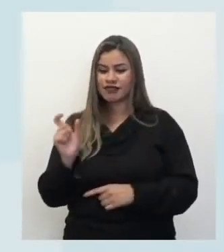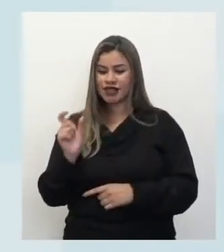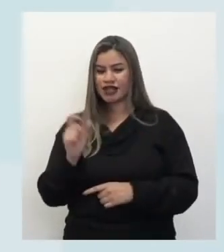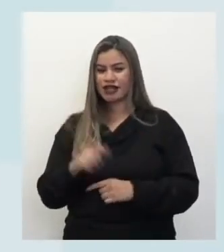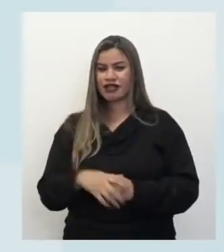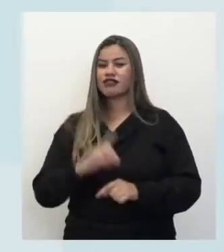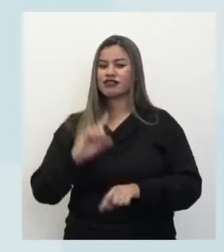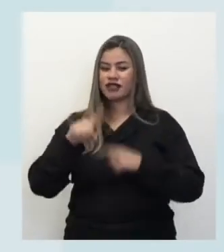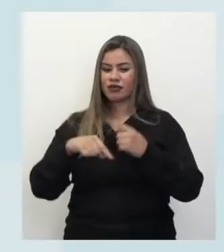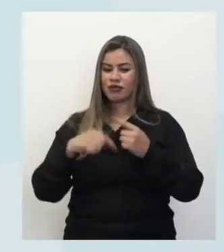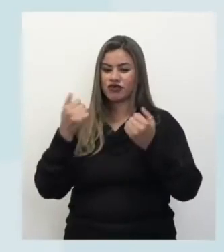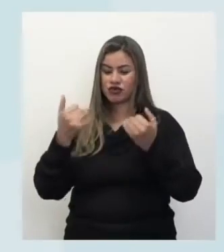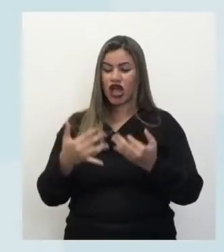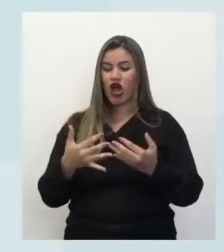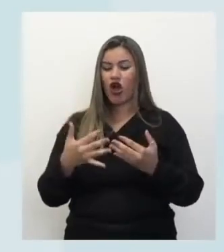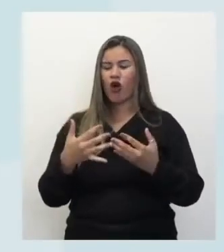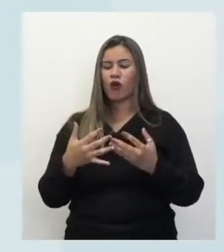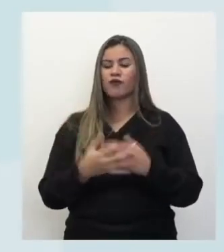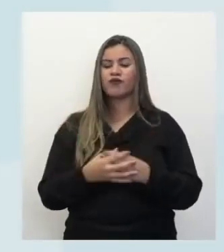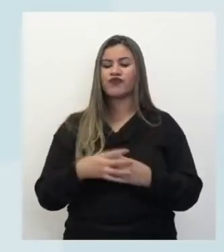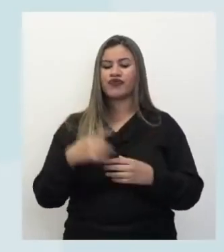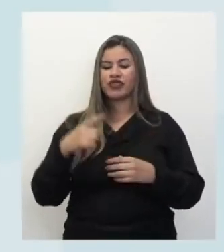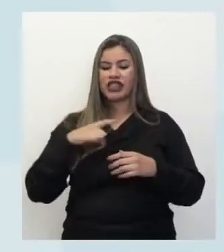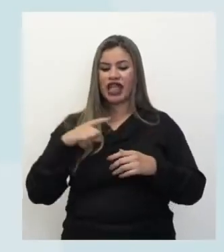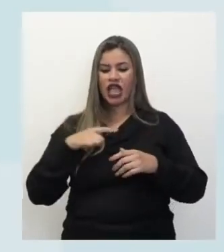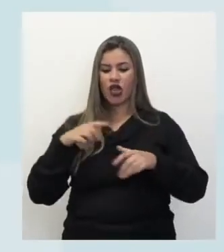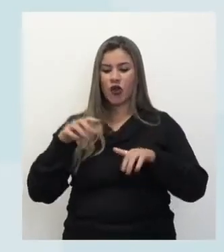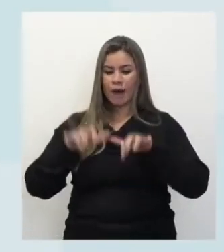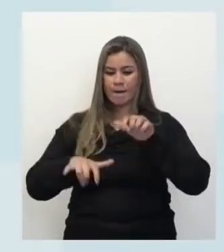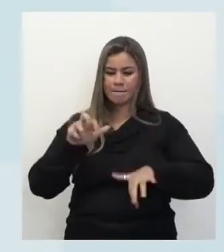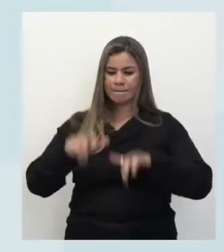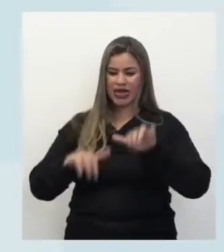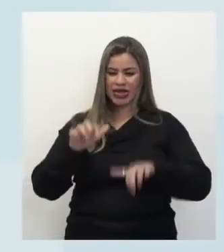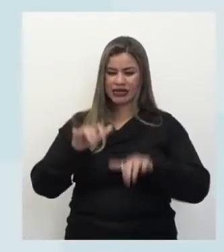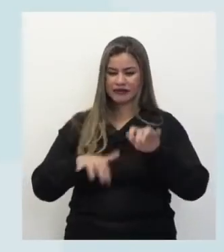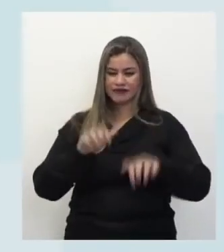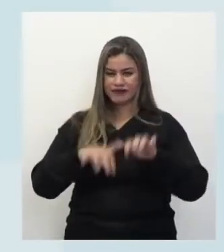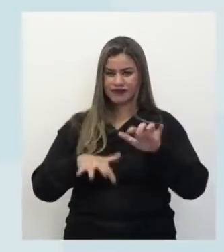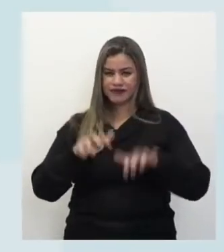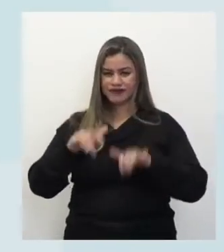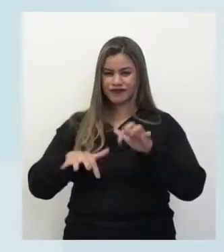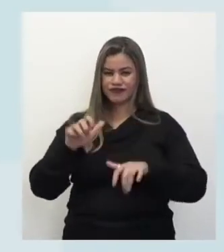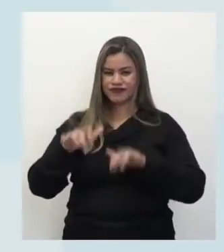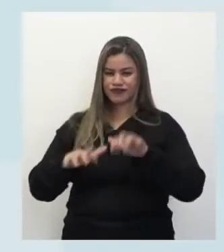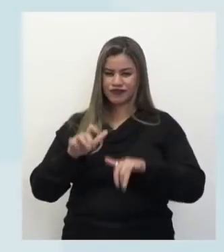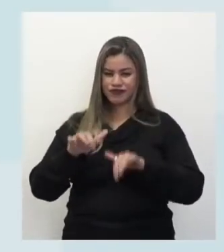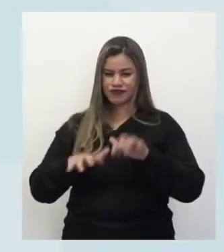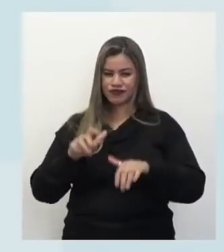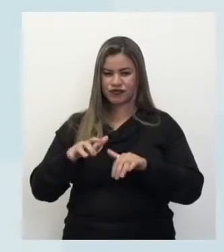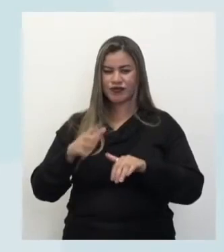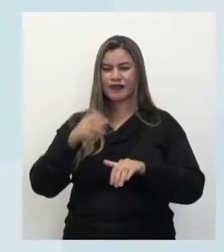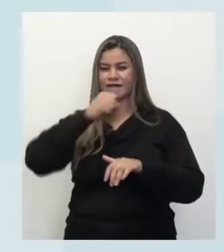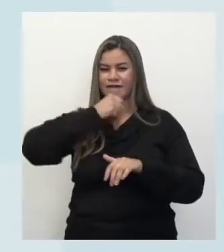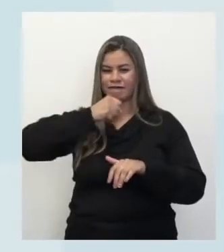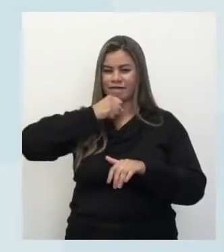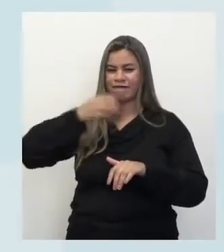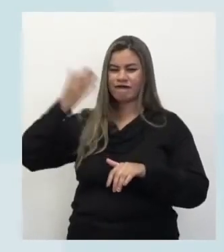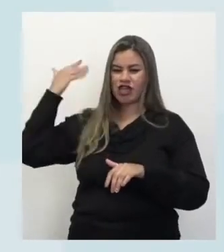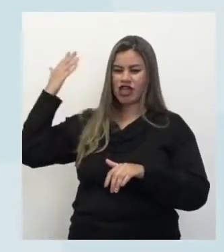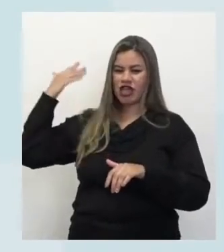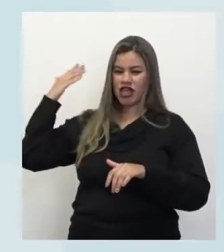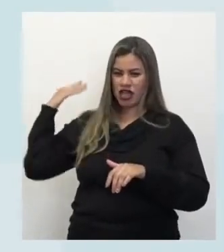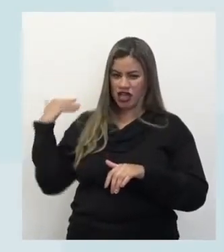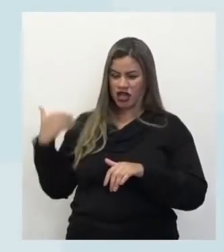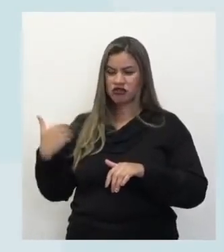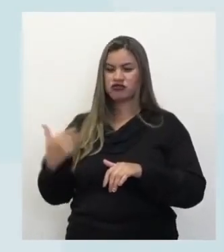descrição dessa imagem, gente. A gente tem uma máquina de datilografia, uma coisa bem antiga, tá? A